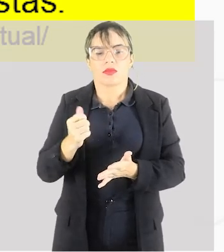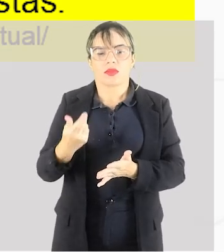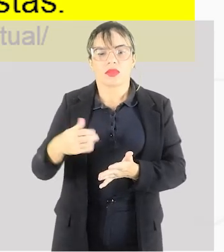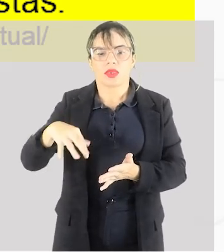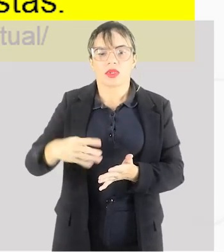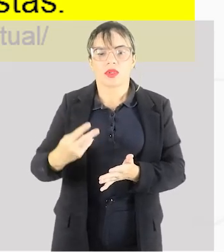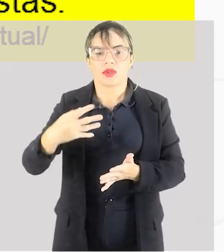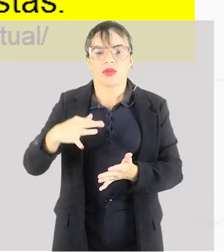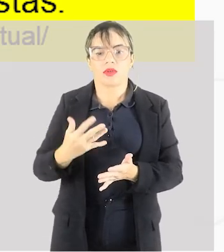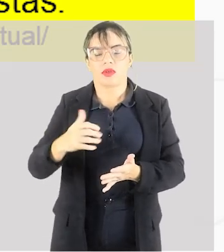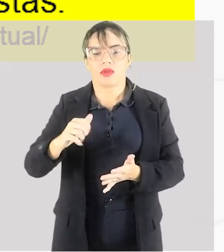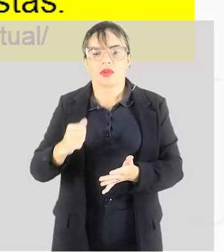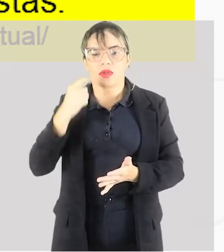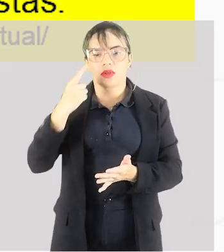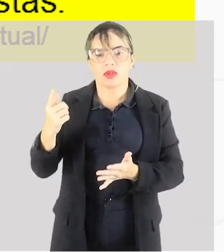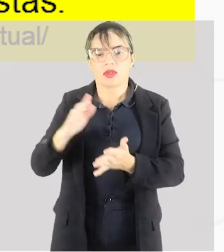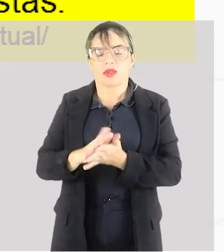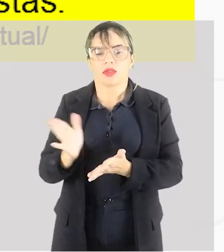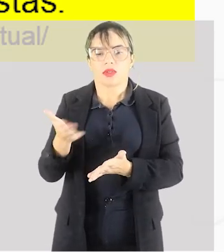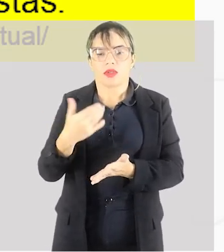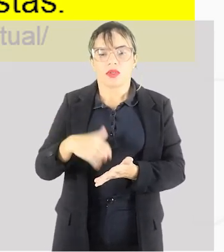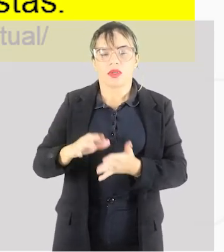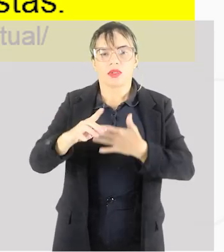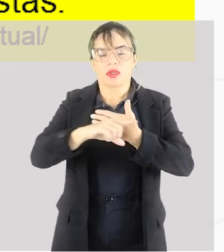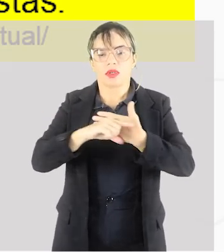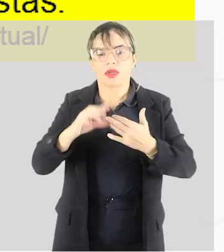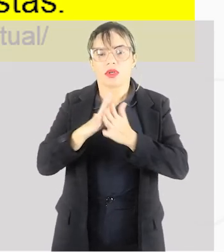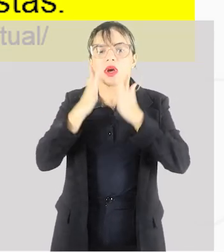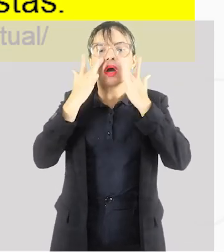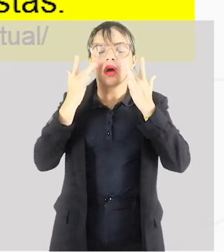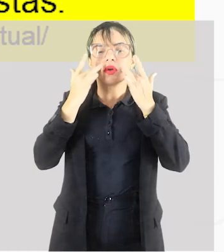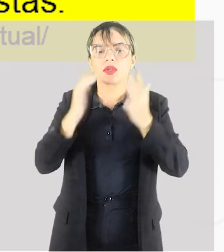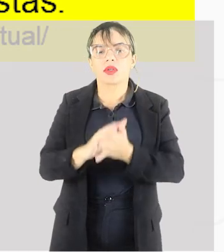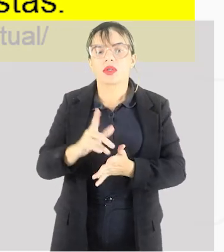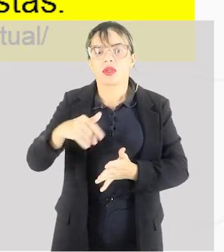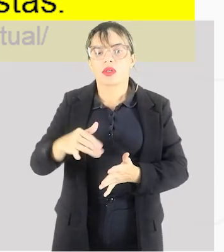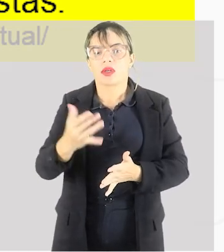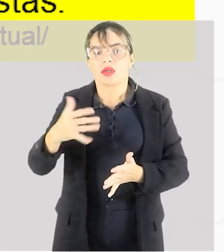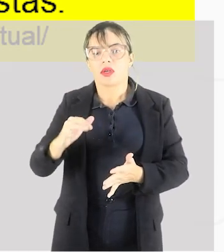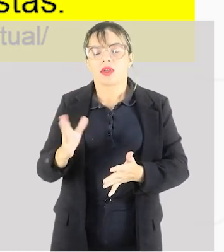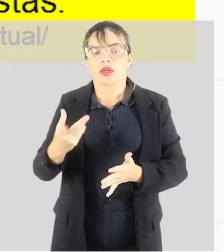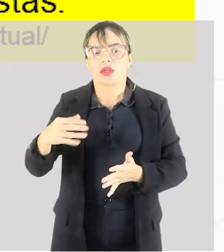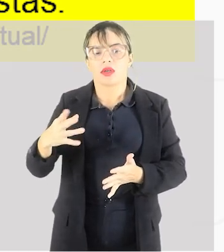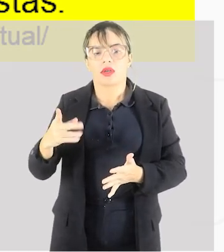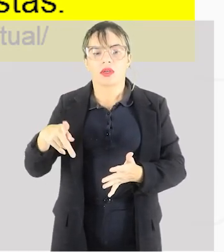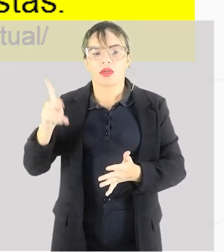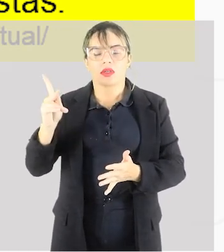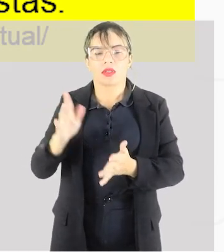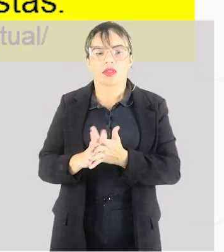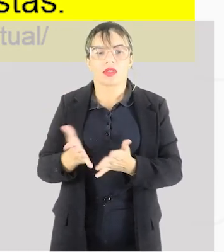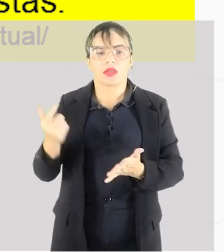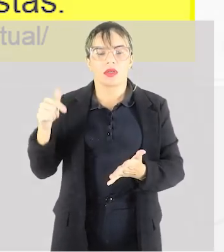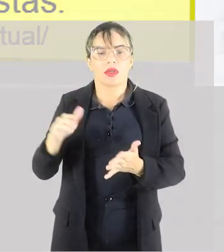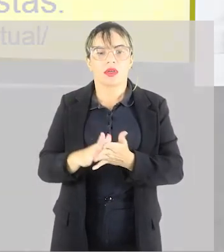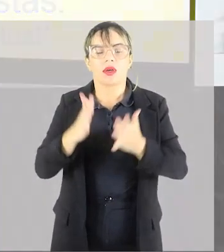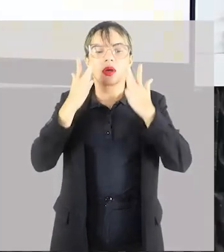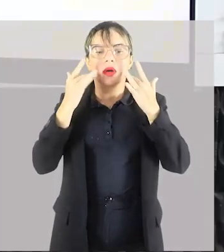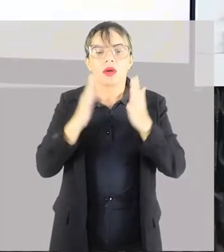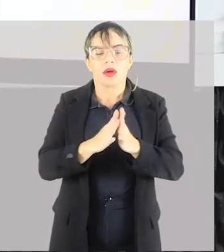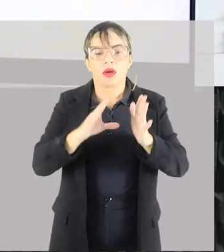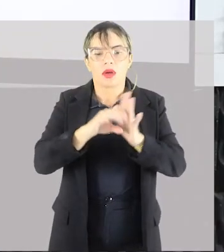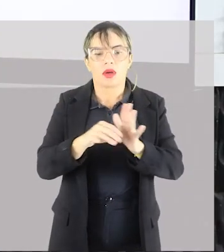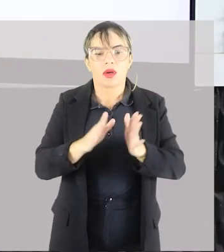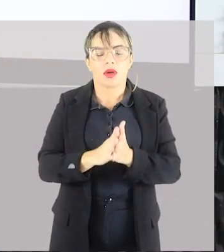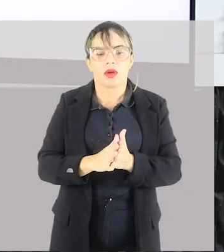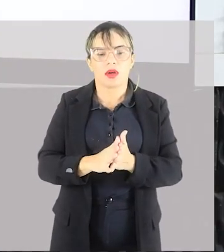Clark, em 1973, que era uma performance baseada nesse conceito da arte conceitual. Olha, está sendo redundante. Um estudante deitado no chão,